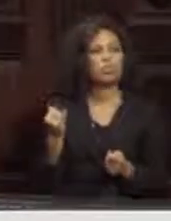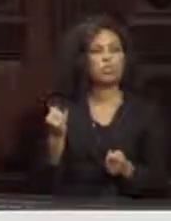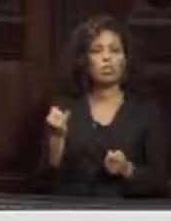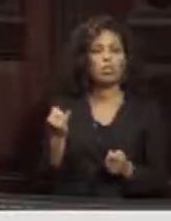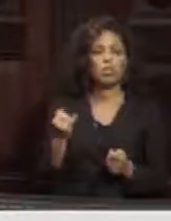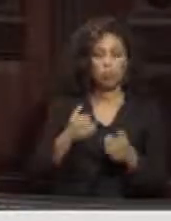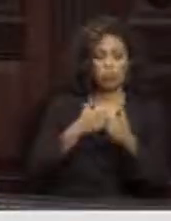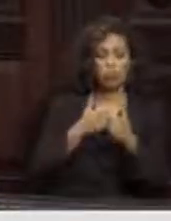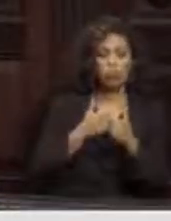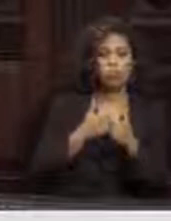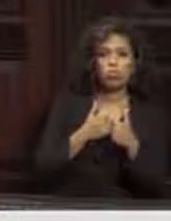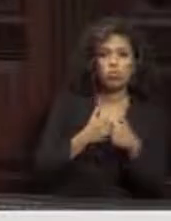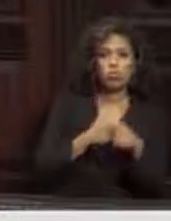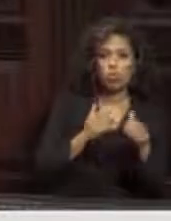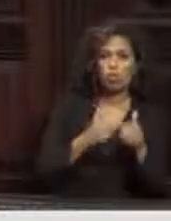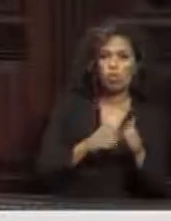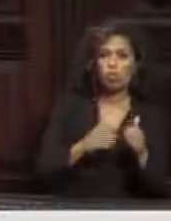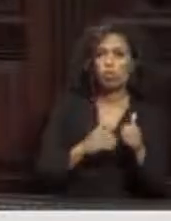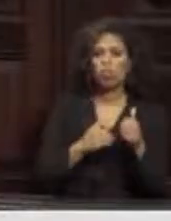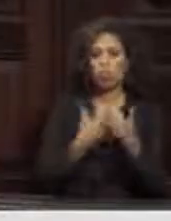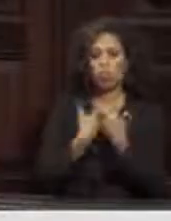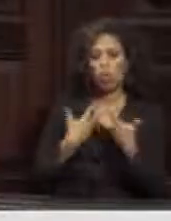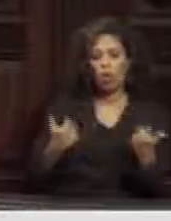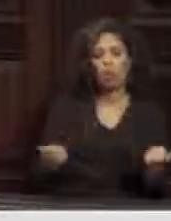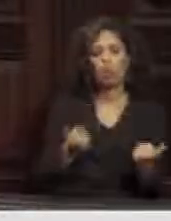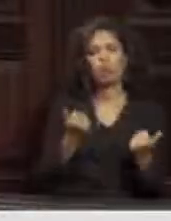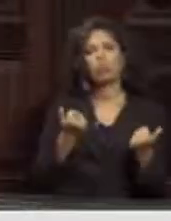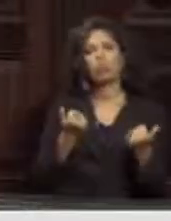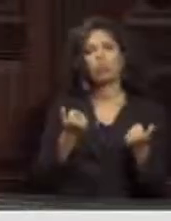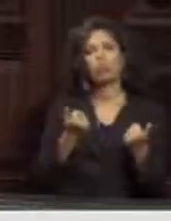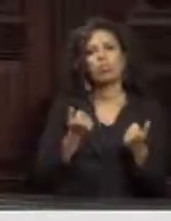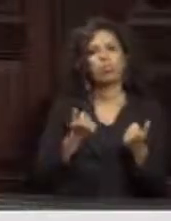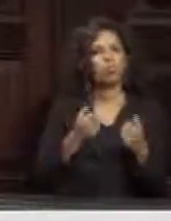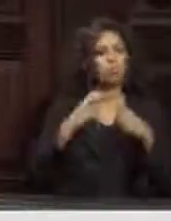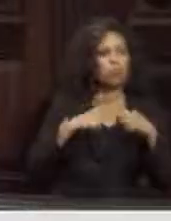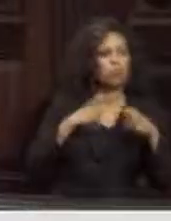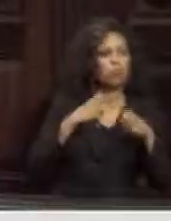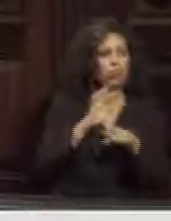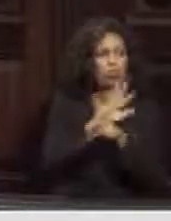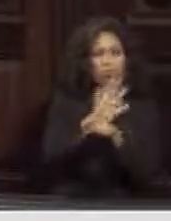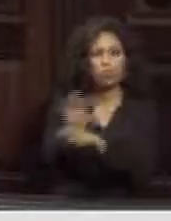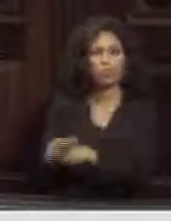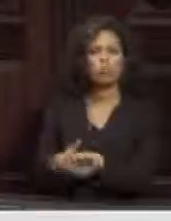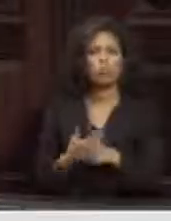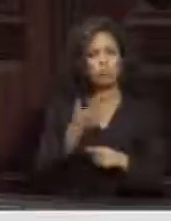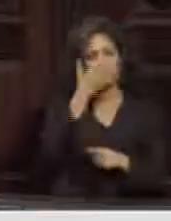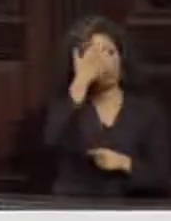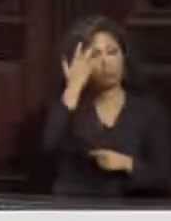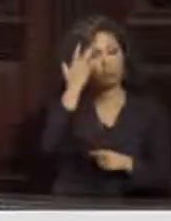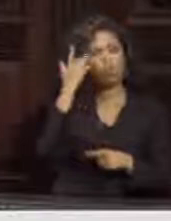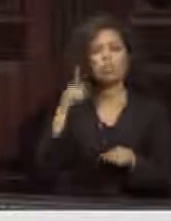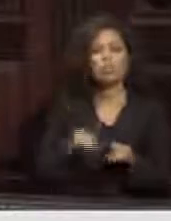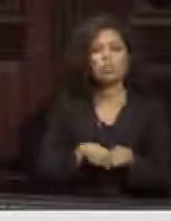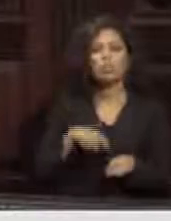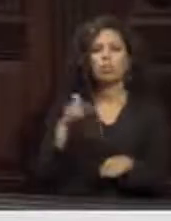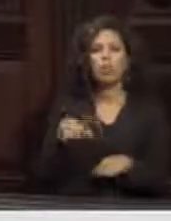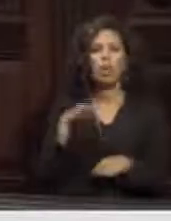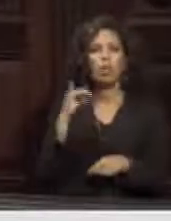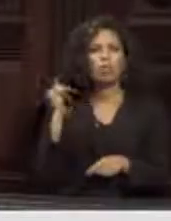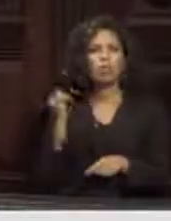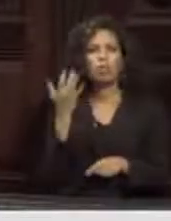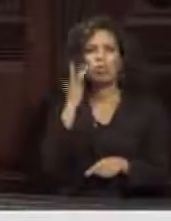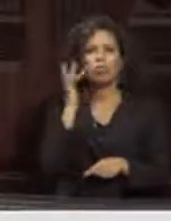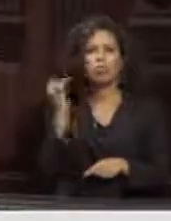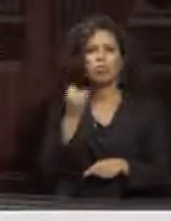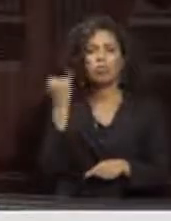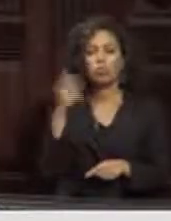massa, a questão do transporte sob trilhos. E acontece uma coisa interessante que eu queria